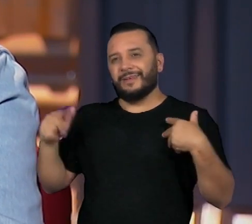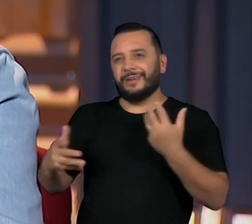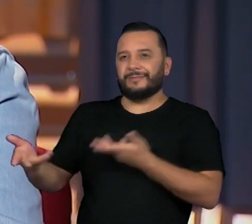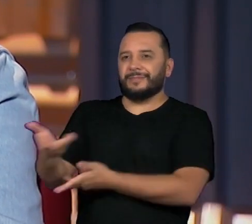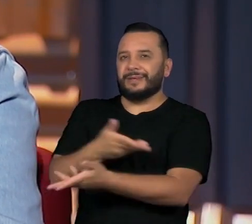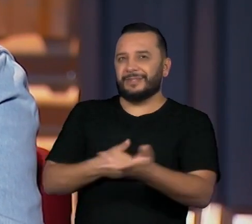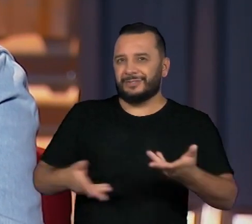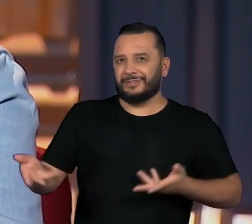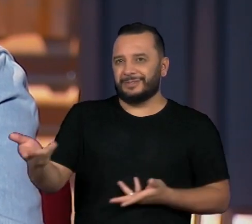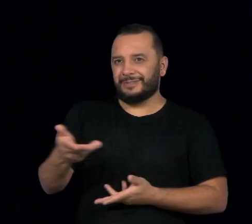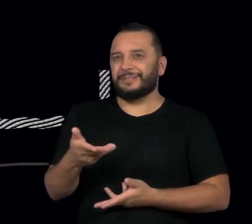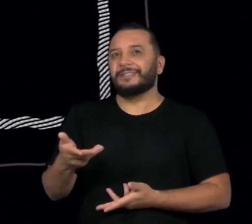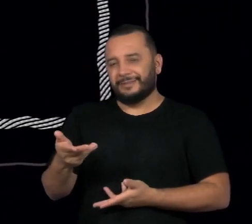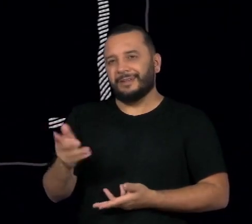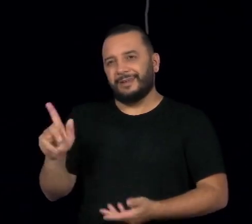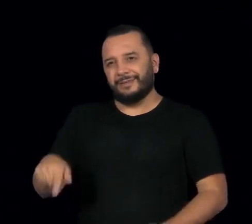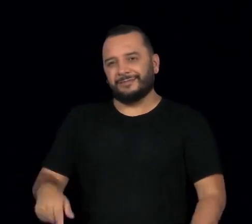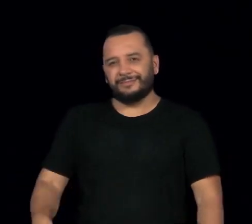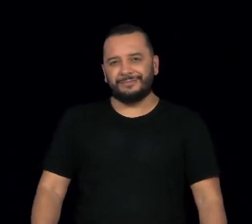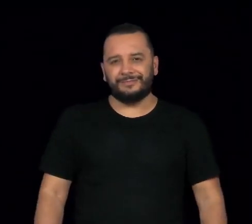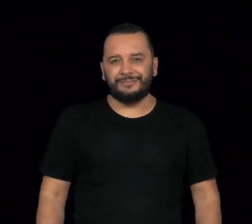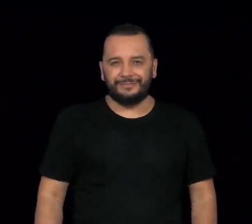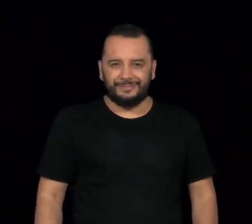é cooperação.